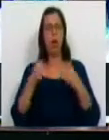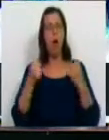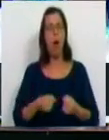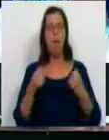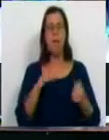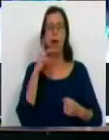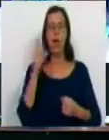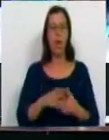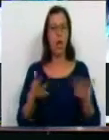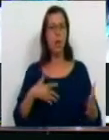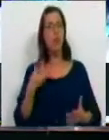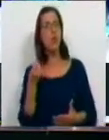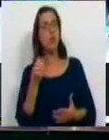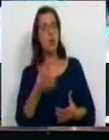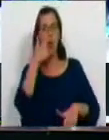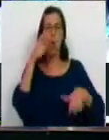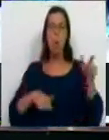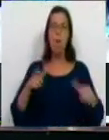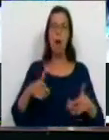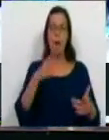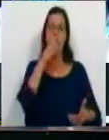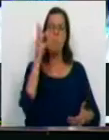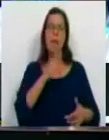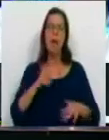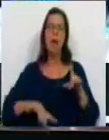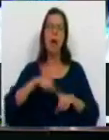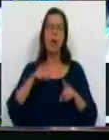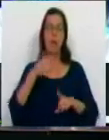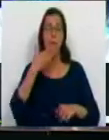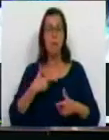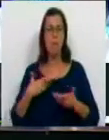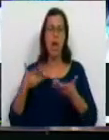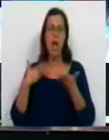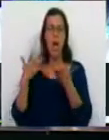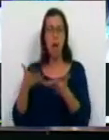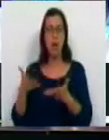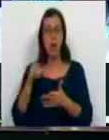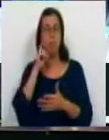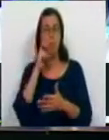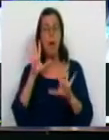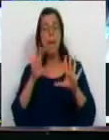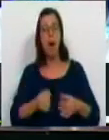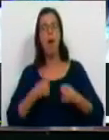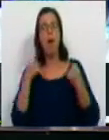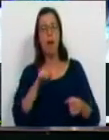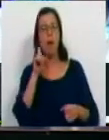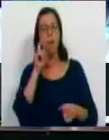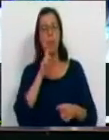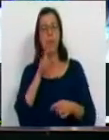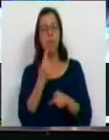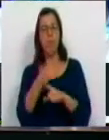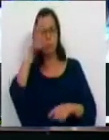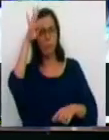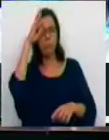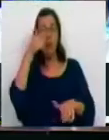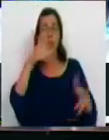de responder com solidariedade e humanitarismo aos milhares de refugiados que nos pedem asilo, mas também incapaz de responder às aspirações